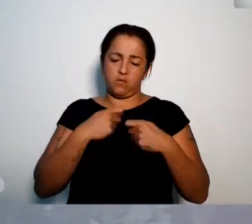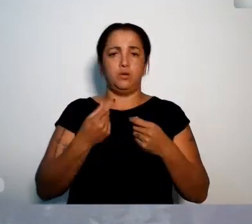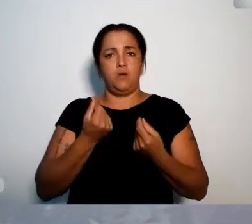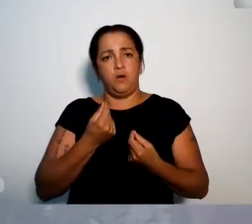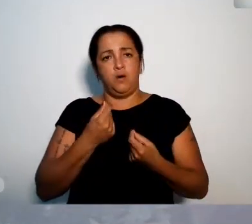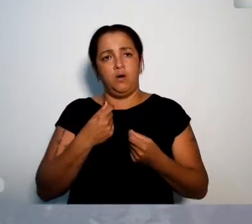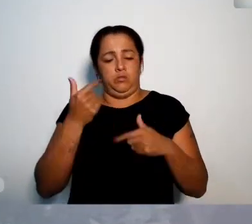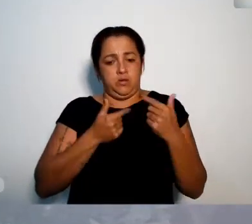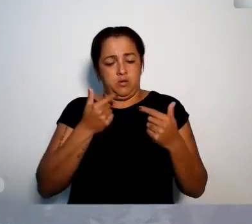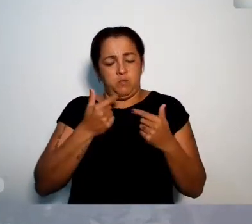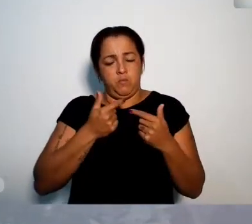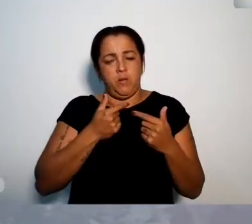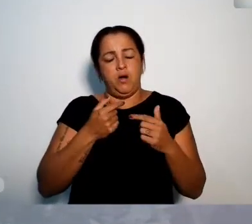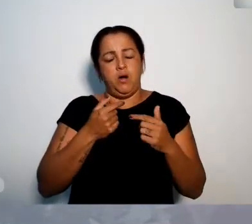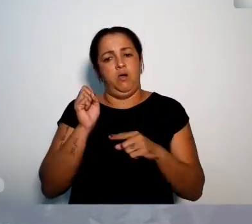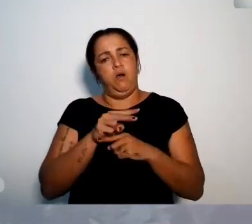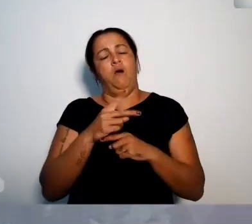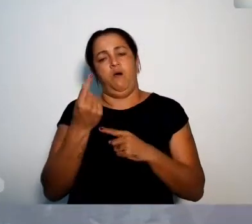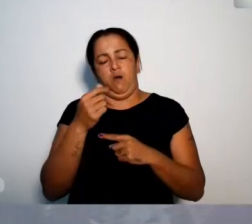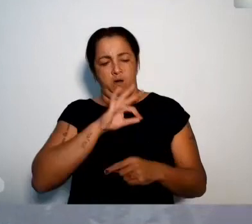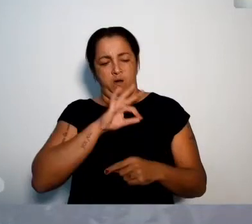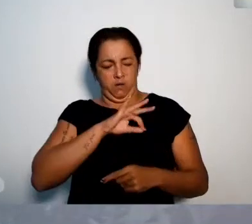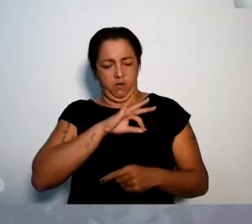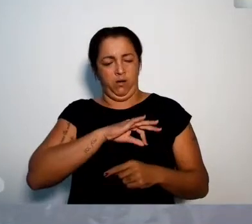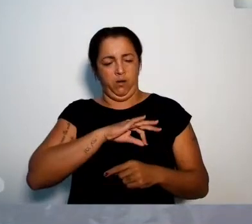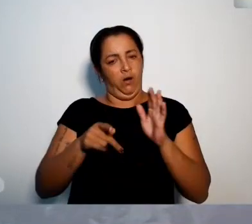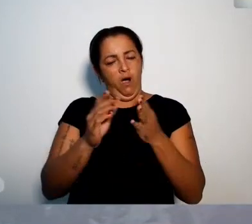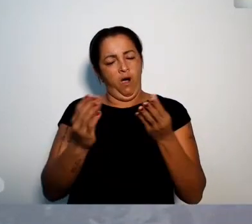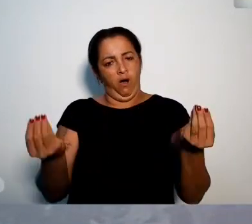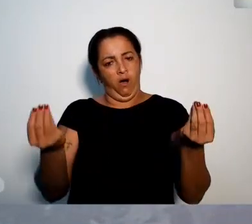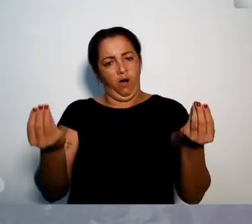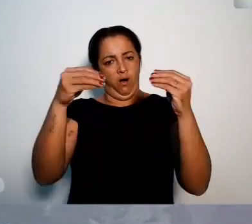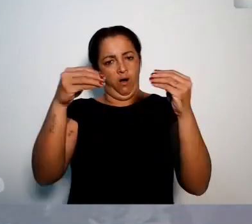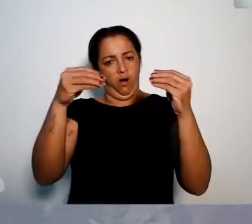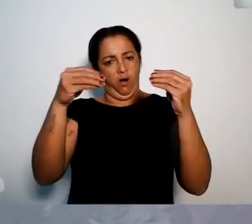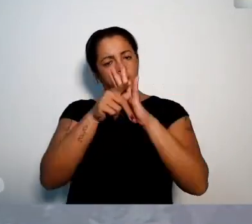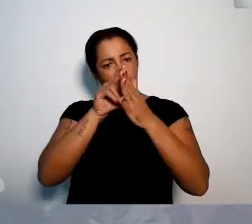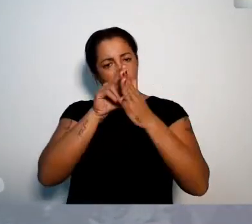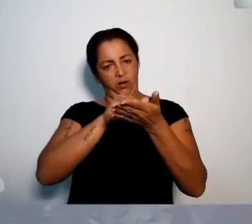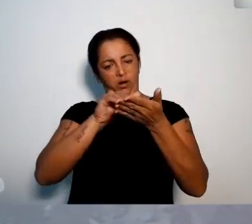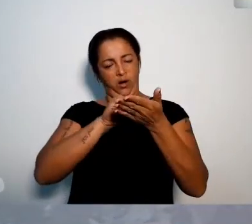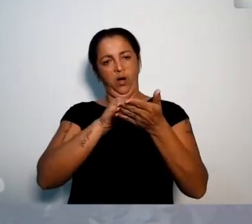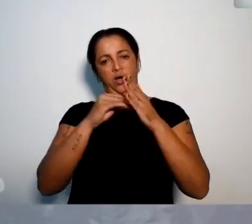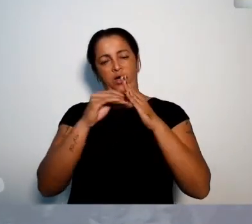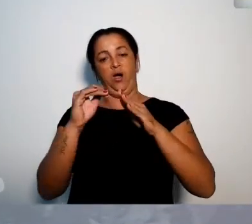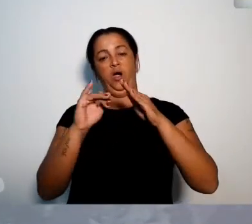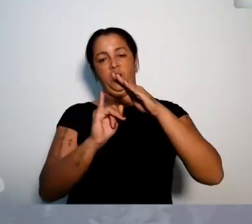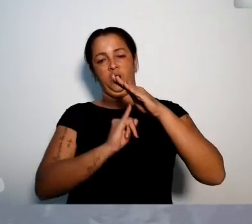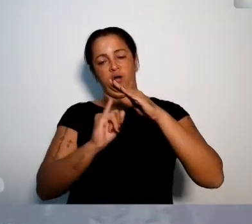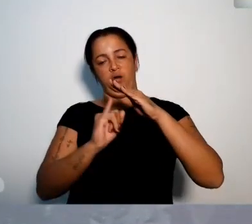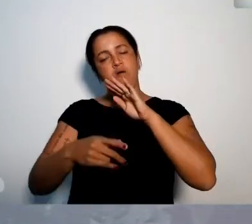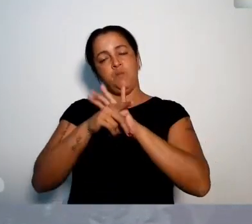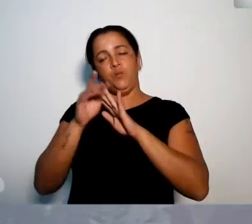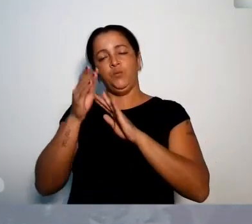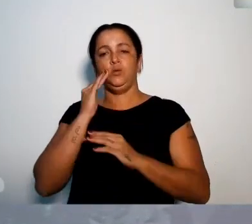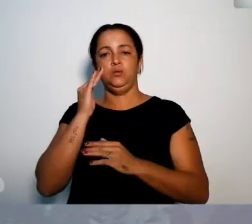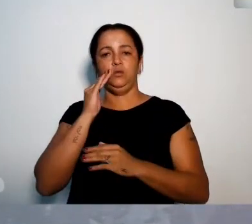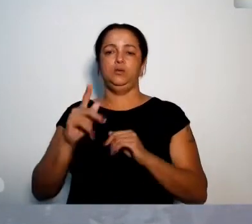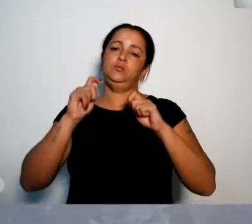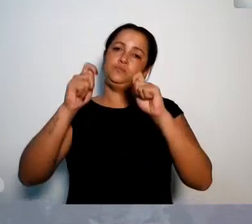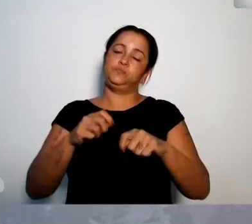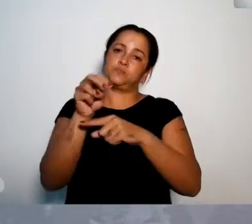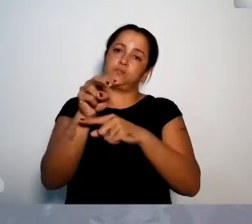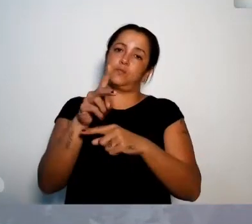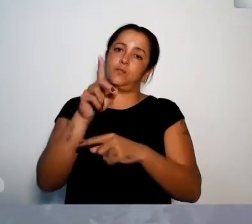ser incorporada pela Secretaria de Relações Institucionais, porque entendo que o emprego ele é